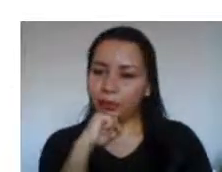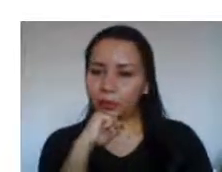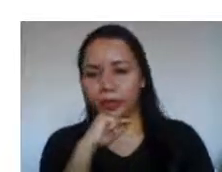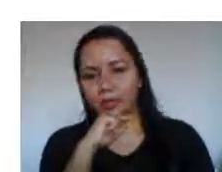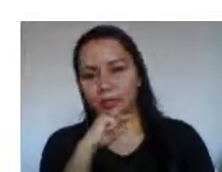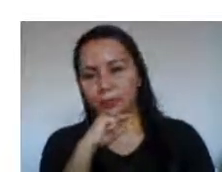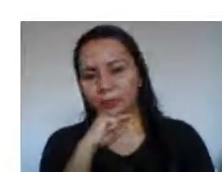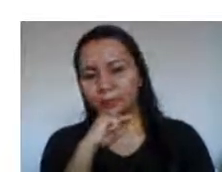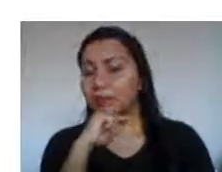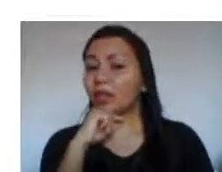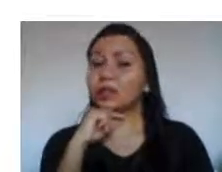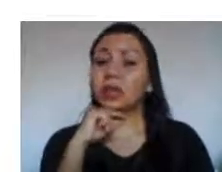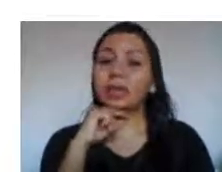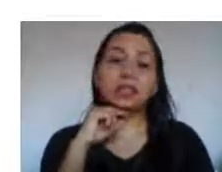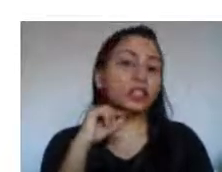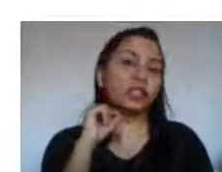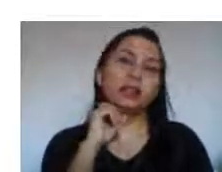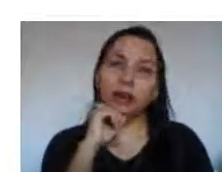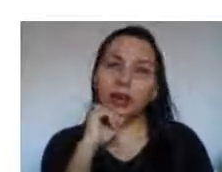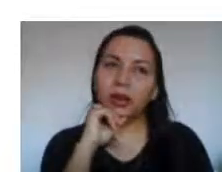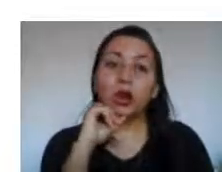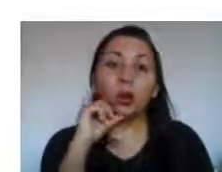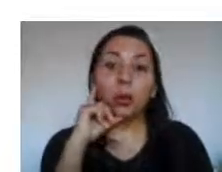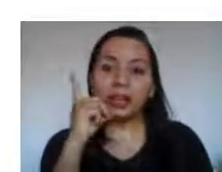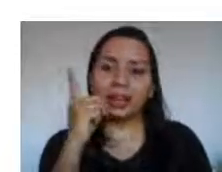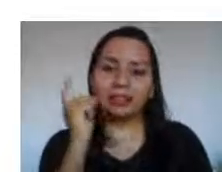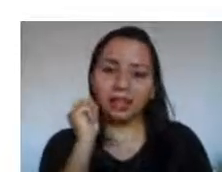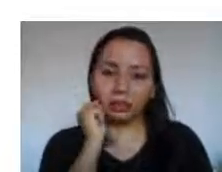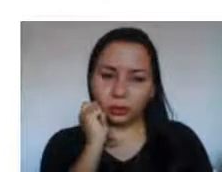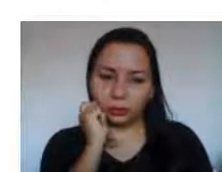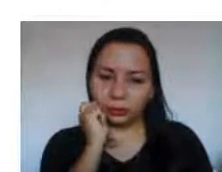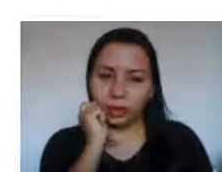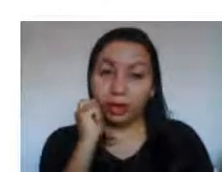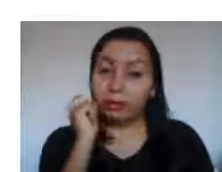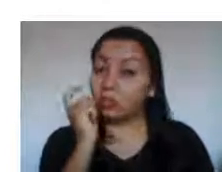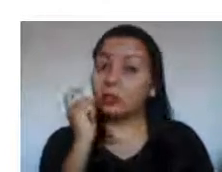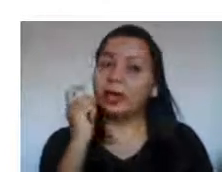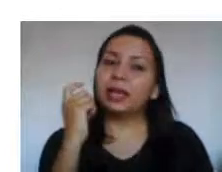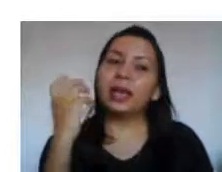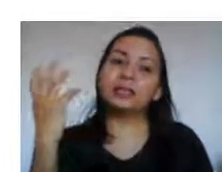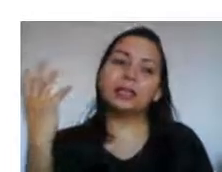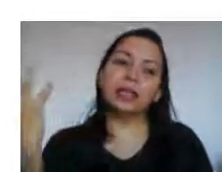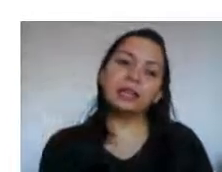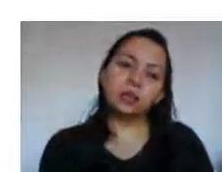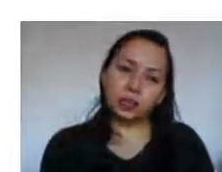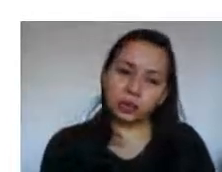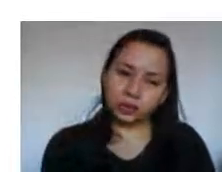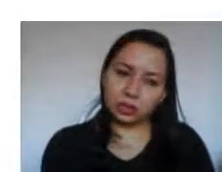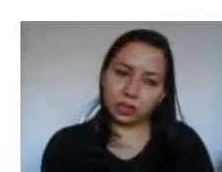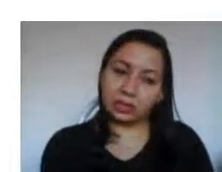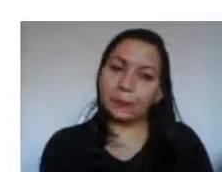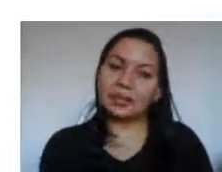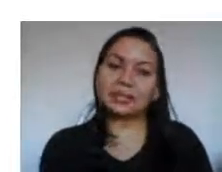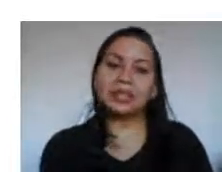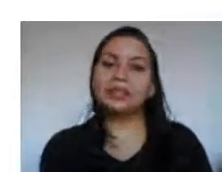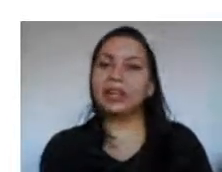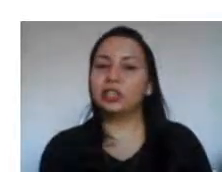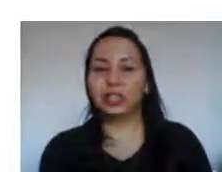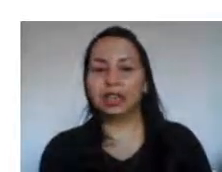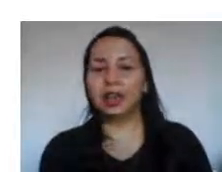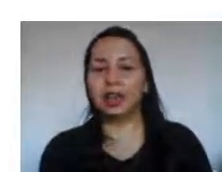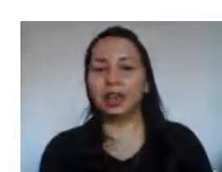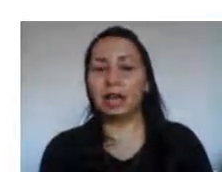determinada perturbação. Só que existe aqui um olhar atento. Veja bem, resiliência dos ecossistemas, capacidade de